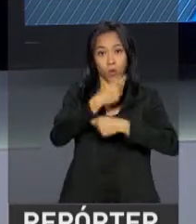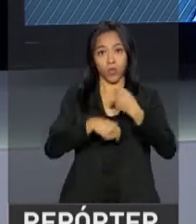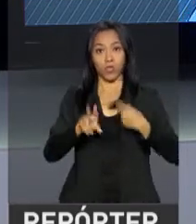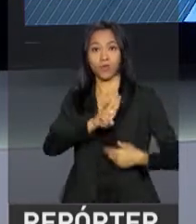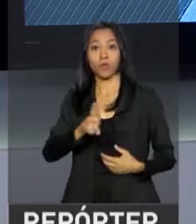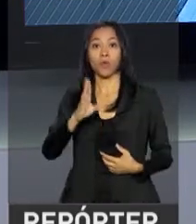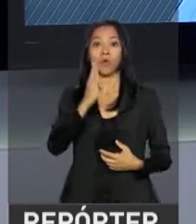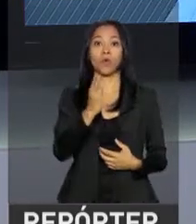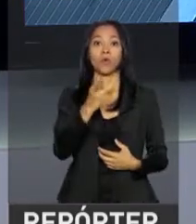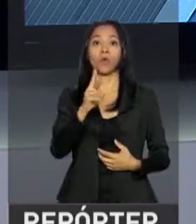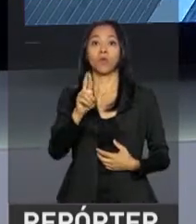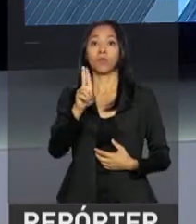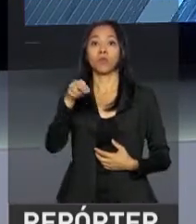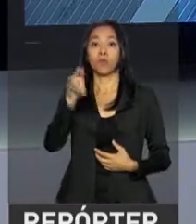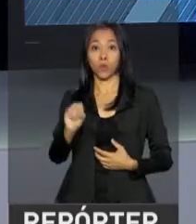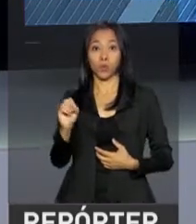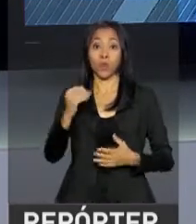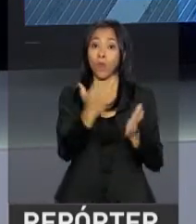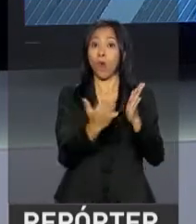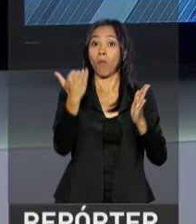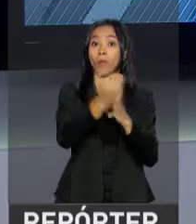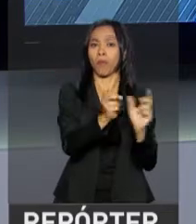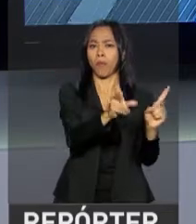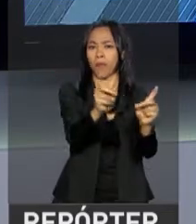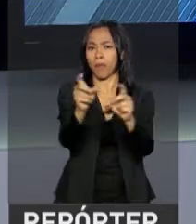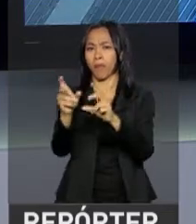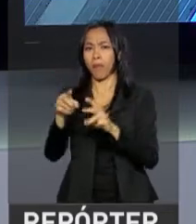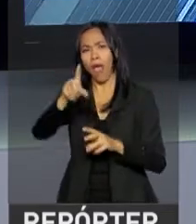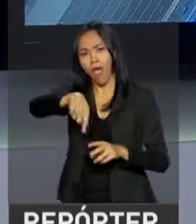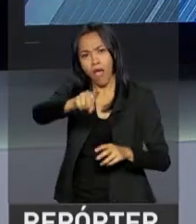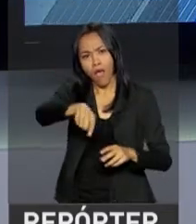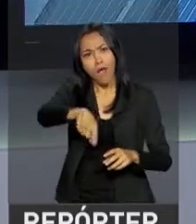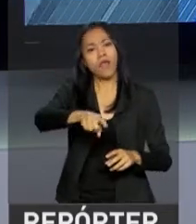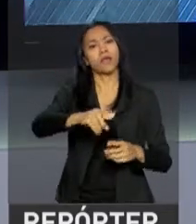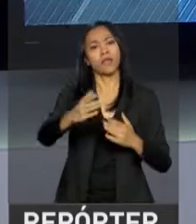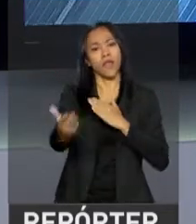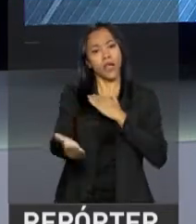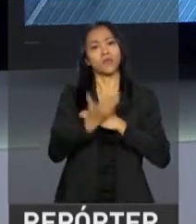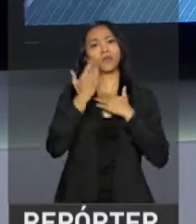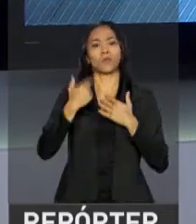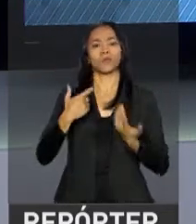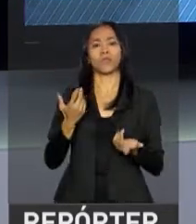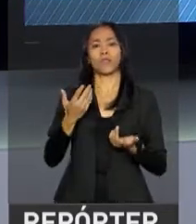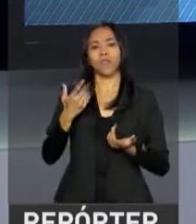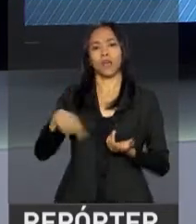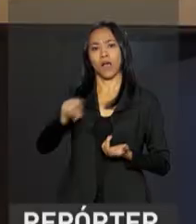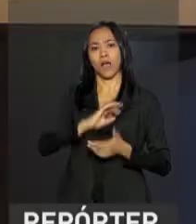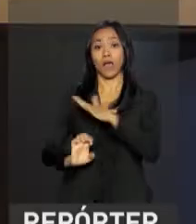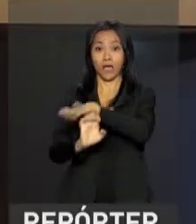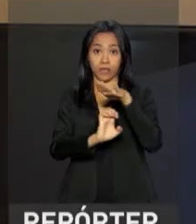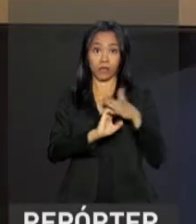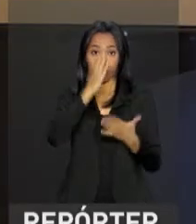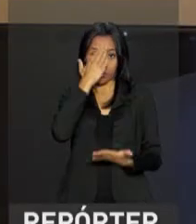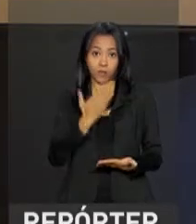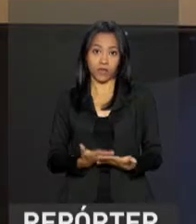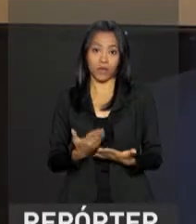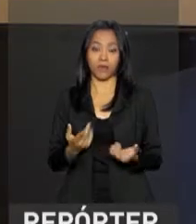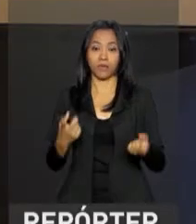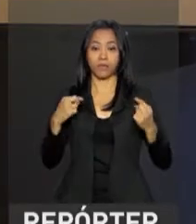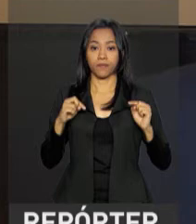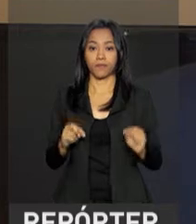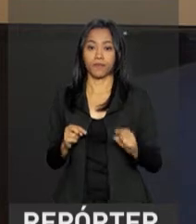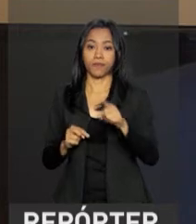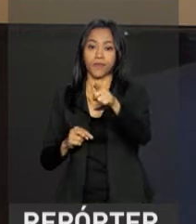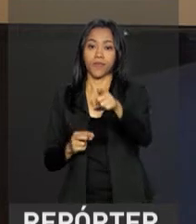informou que o aumento das vendas é um dos fatores que contribui para manter a confiança do empresário. O que motiva